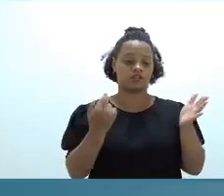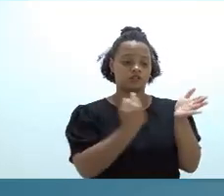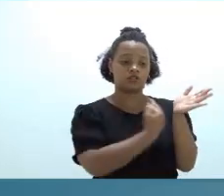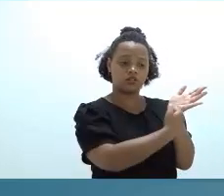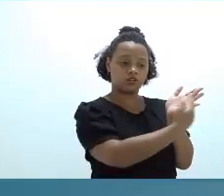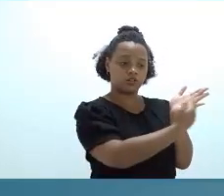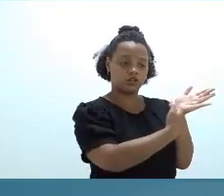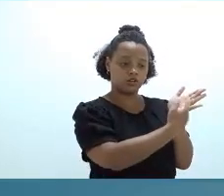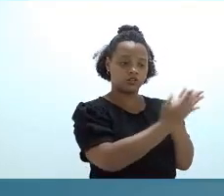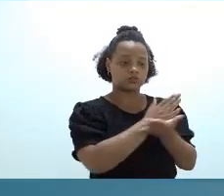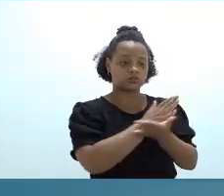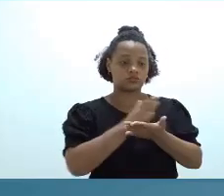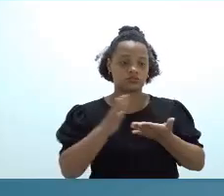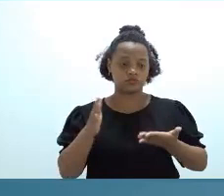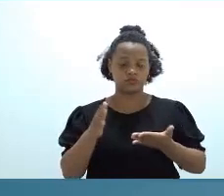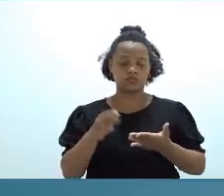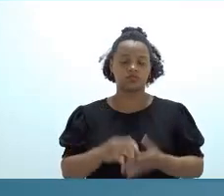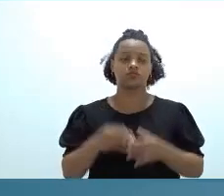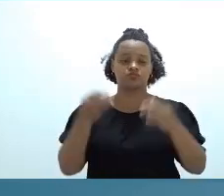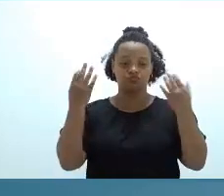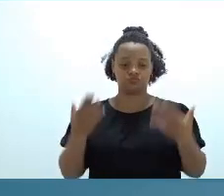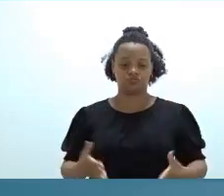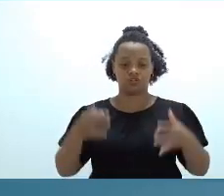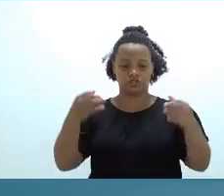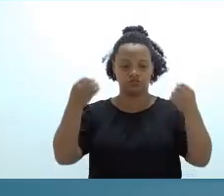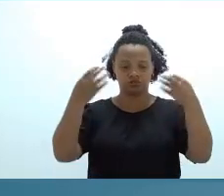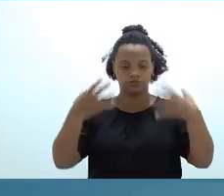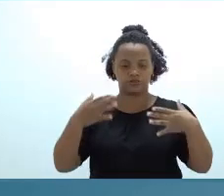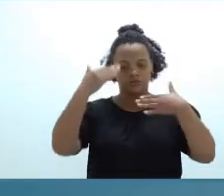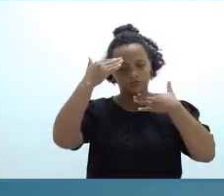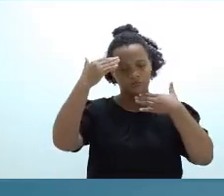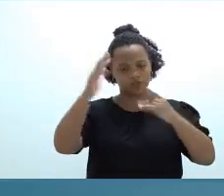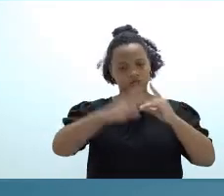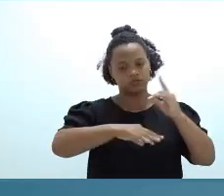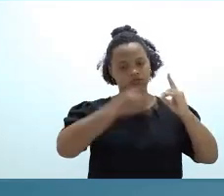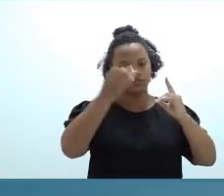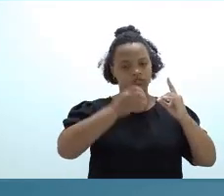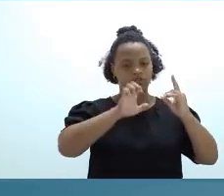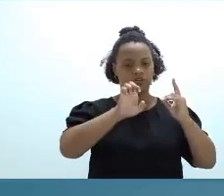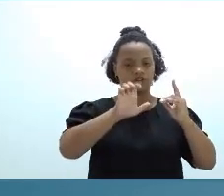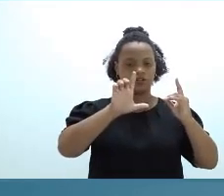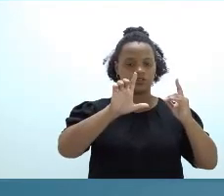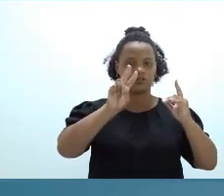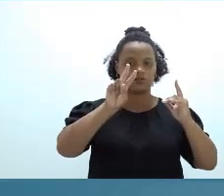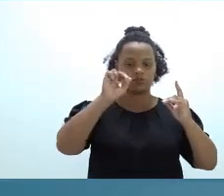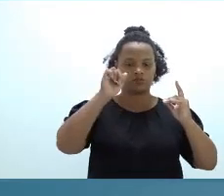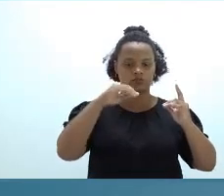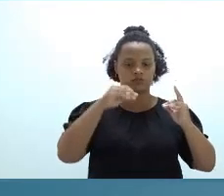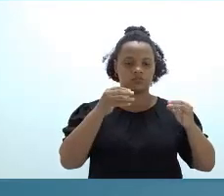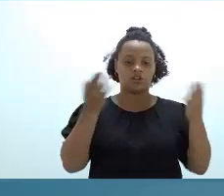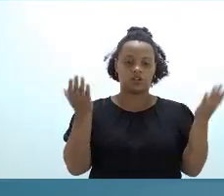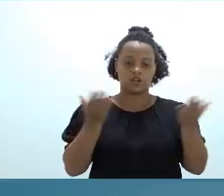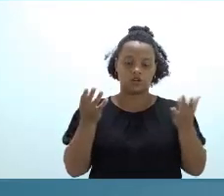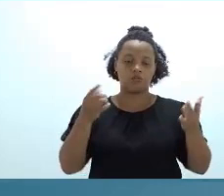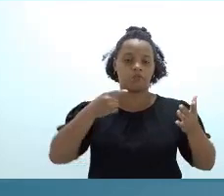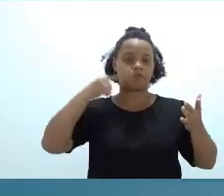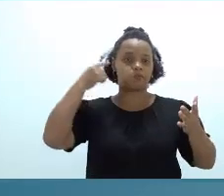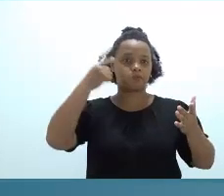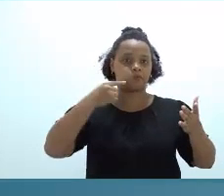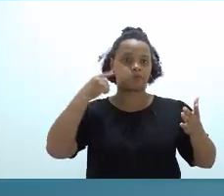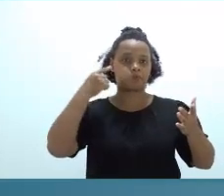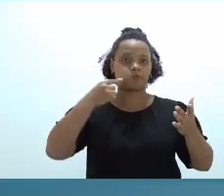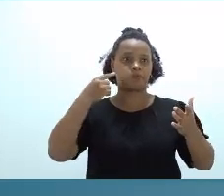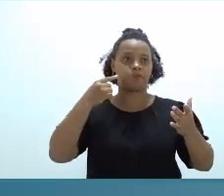Presidente. Obrigado, desembargador Elvina. Passo a palavra ao advogado, que